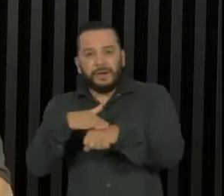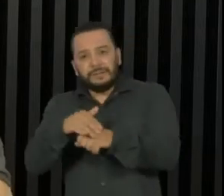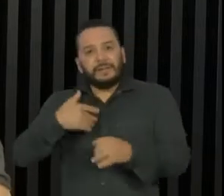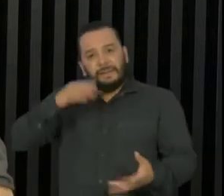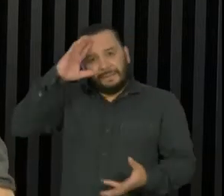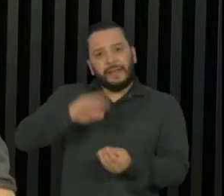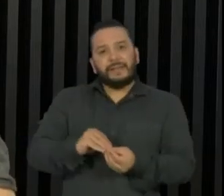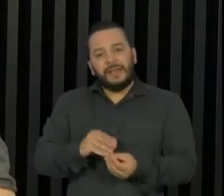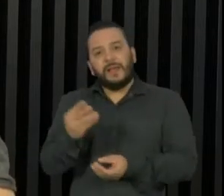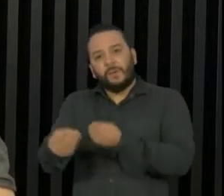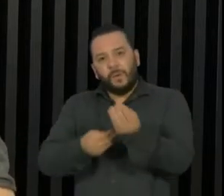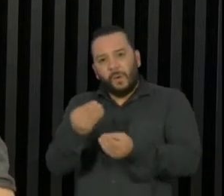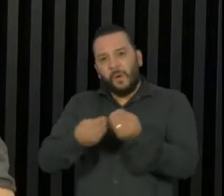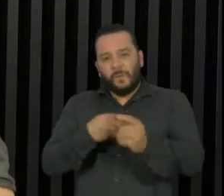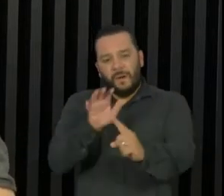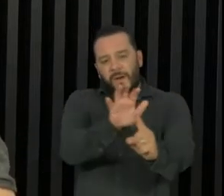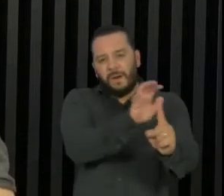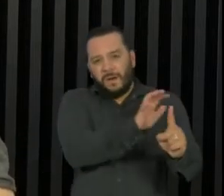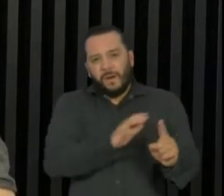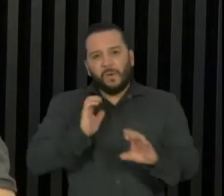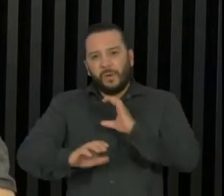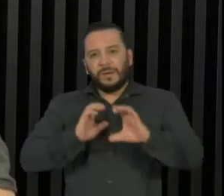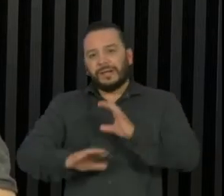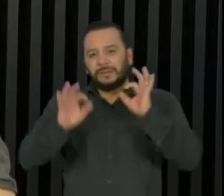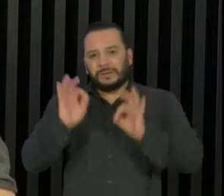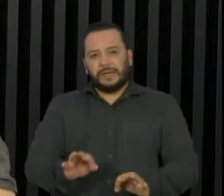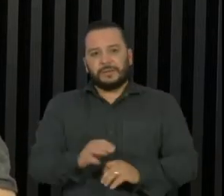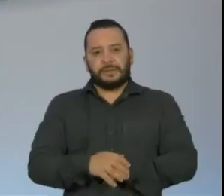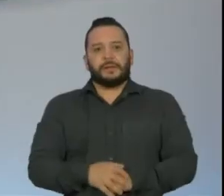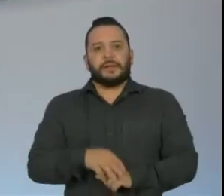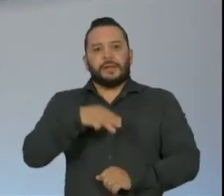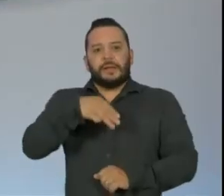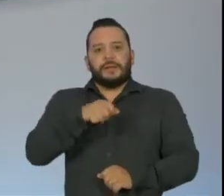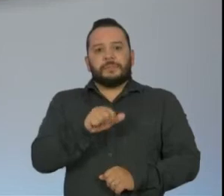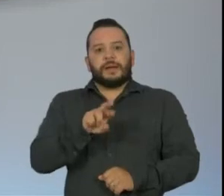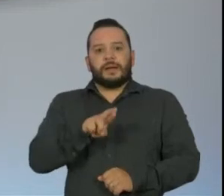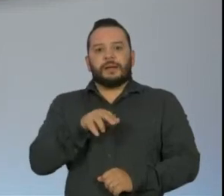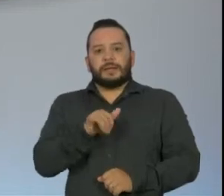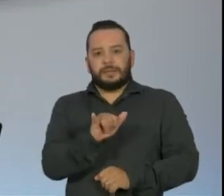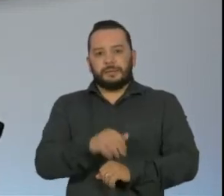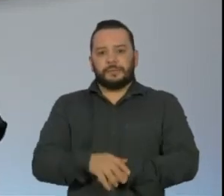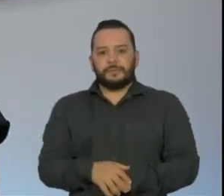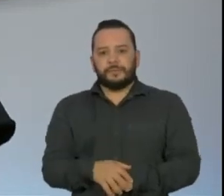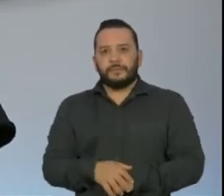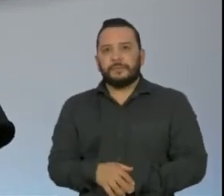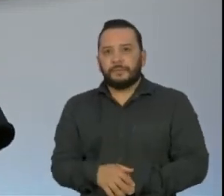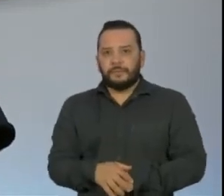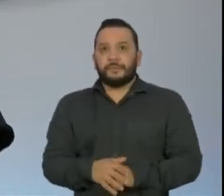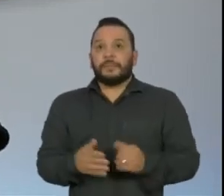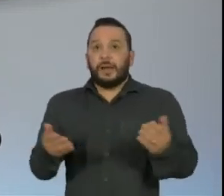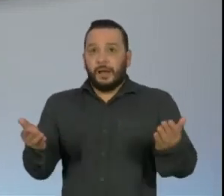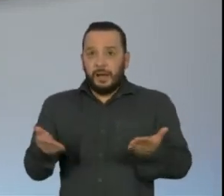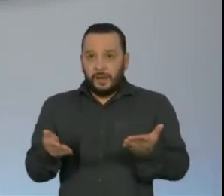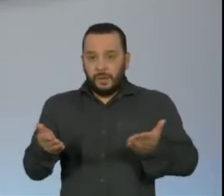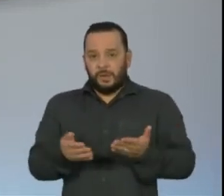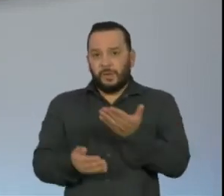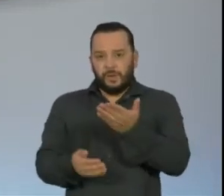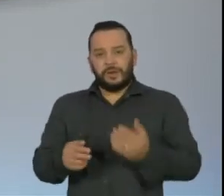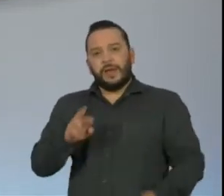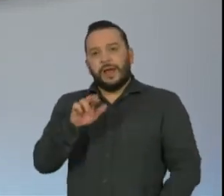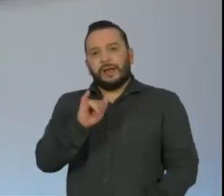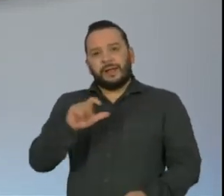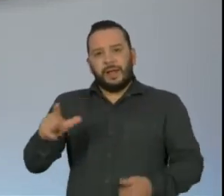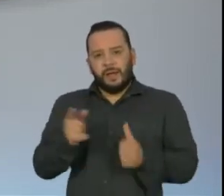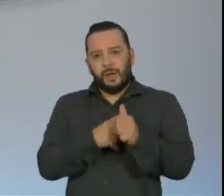onde essas pessoas podem ser impactadas pela comunicação. Mari, por favor. Antes de fazer a minha pergunta, eu queria pegar a rebarba da Raquel e